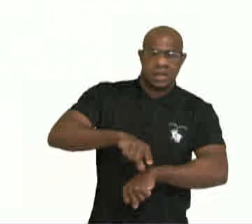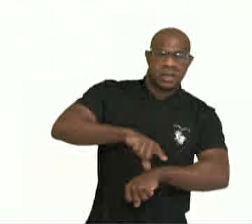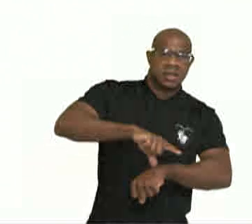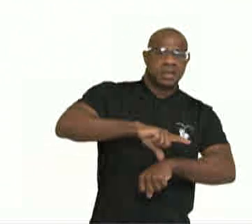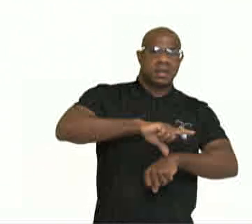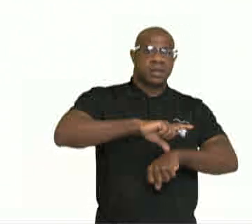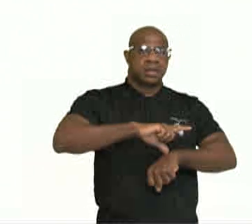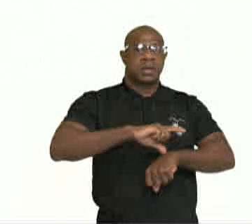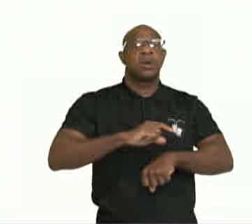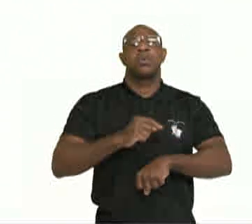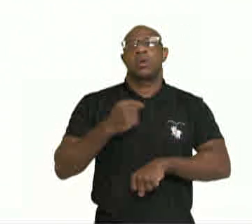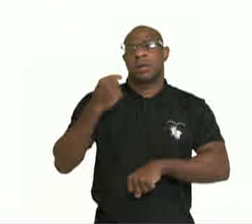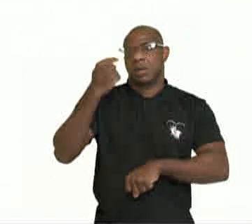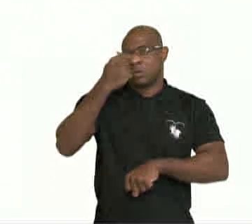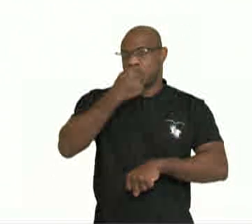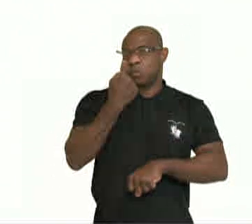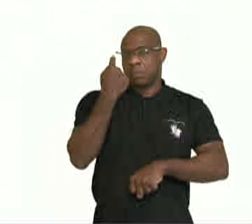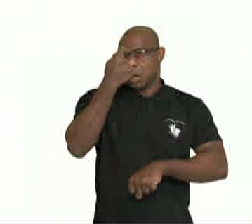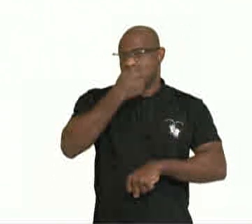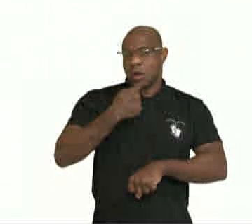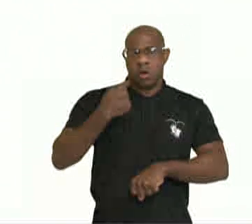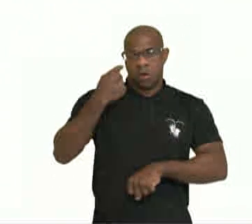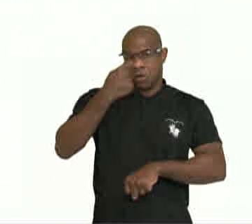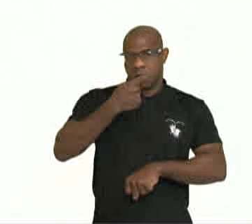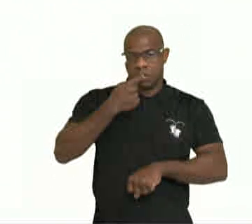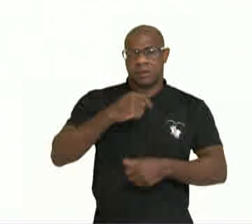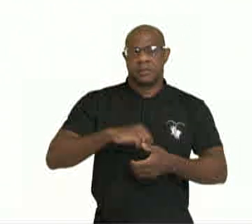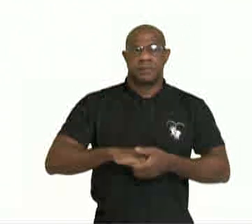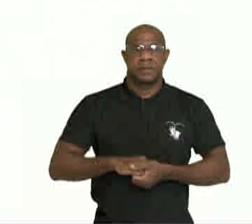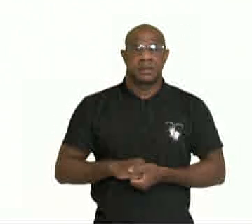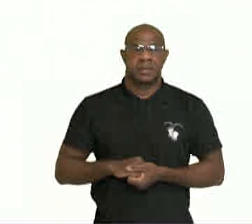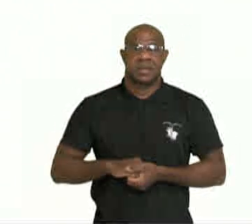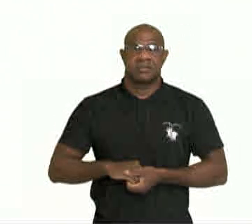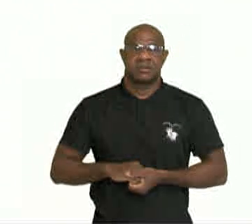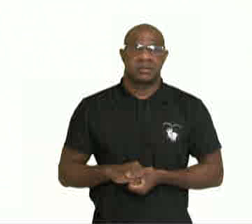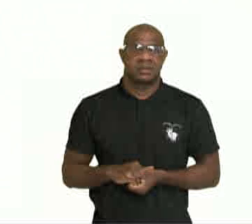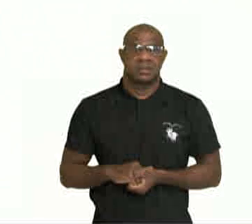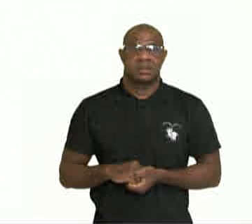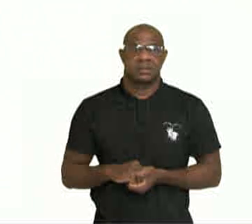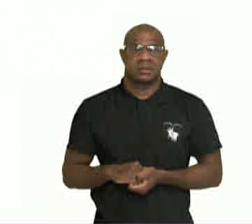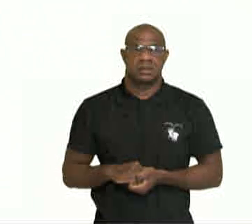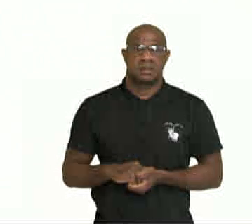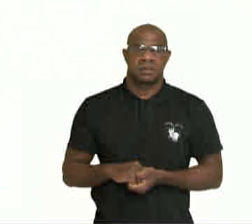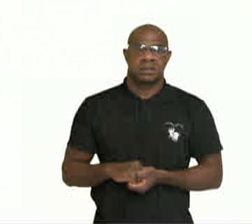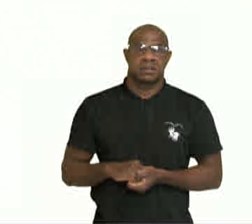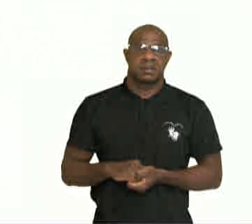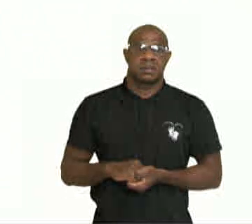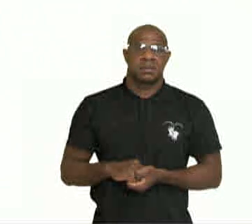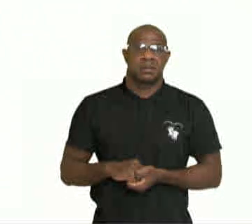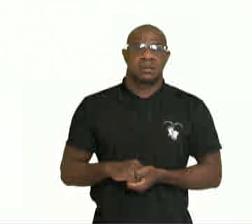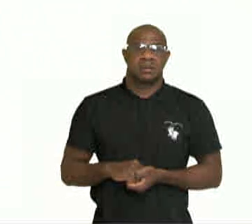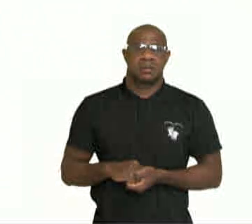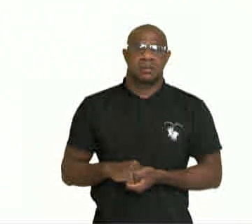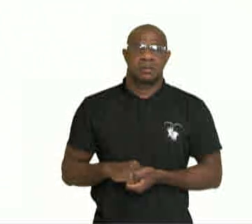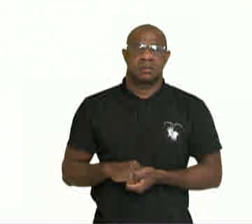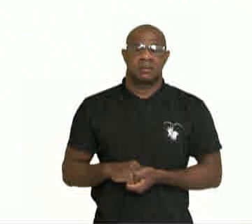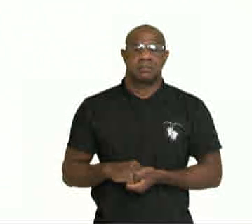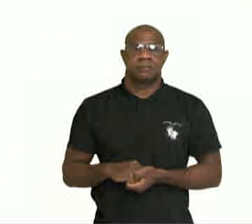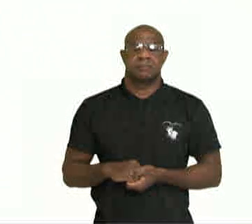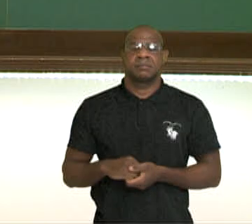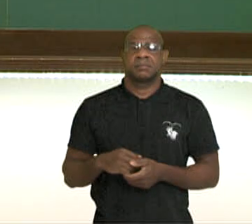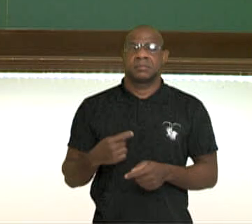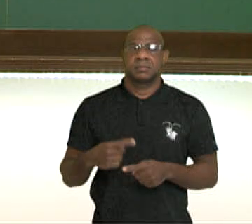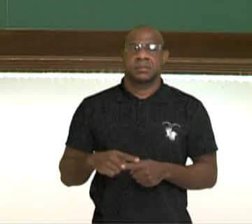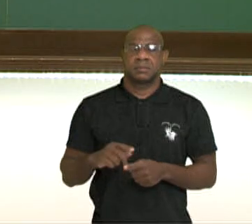problemas venham à tona, hipertensão, né? Fadiga, acidentes laborais também